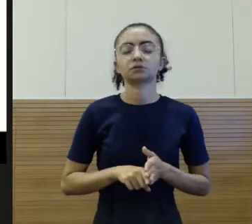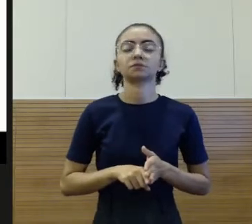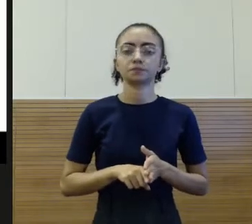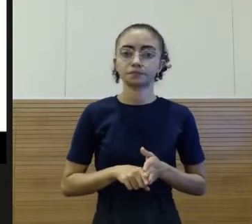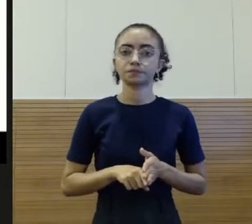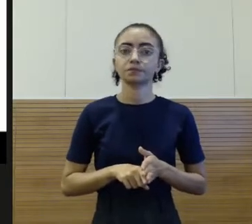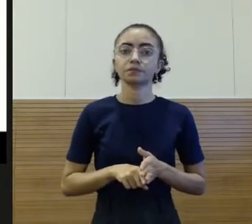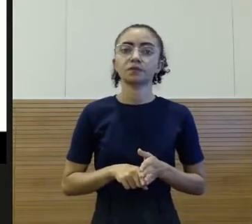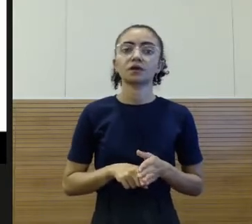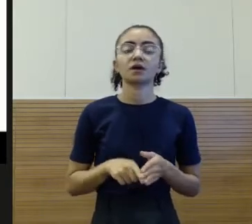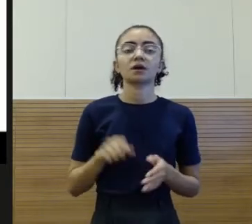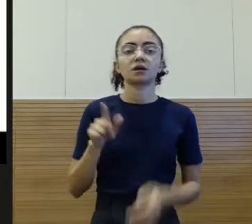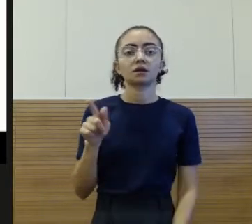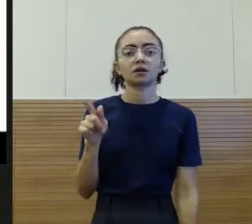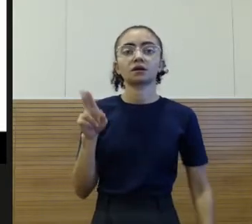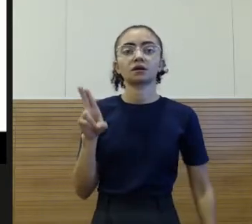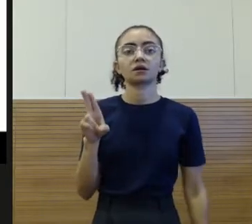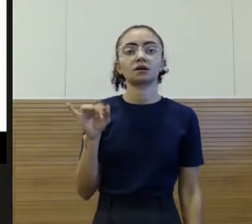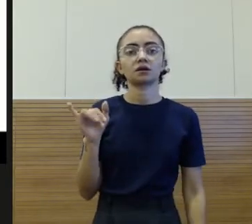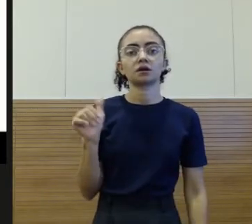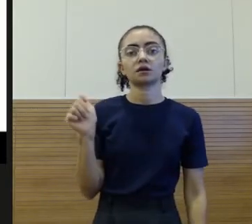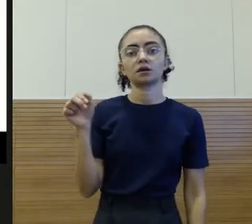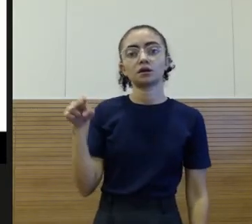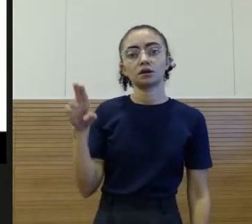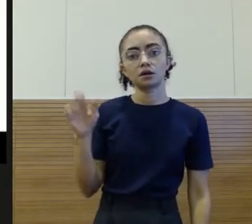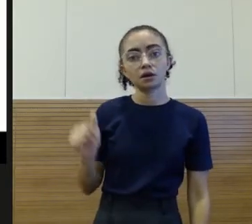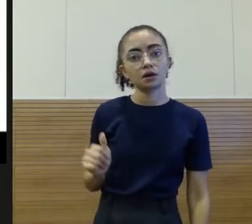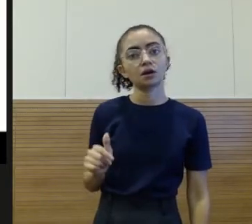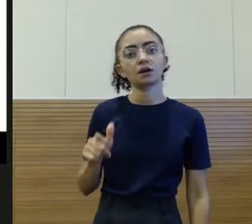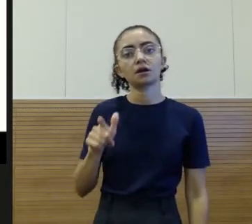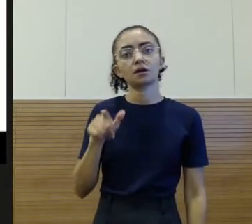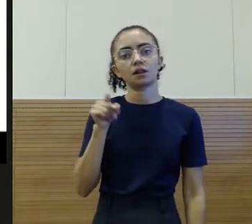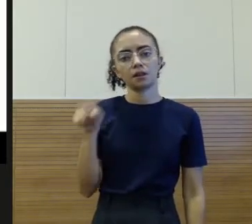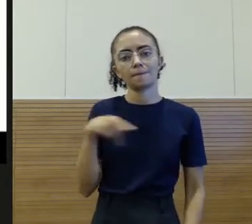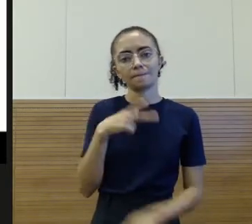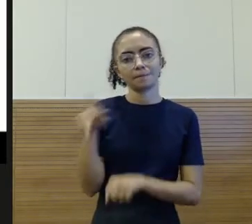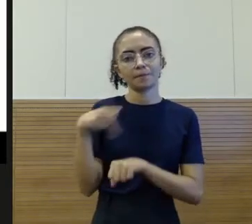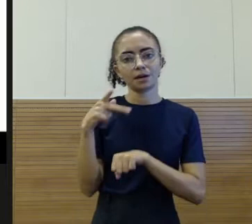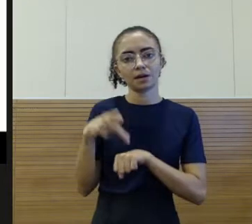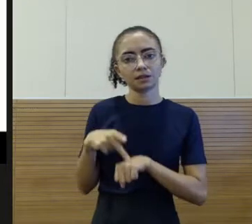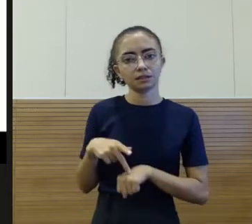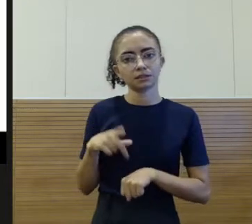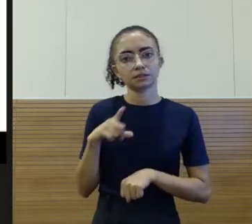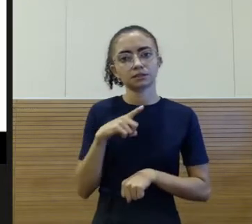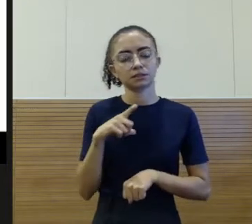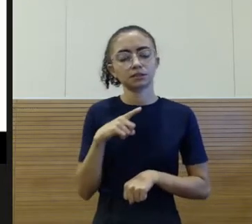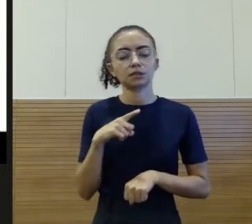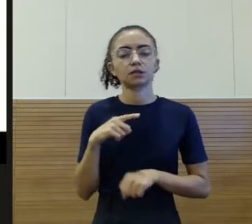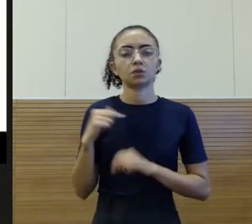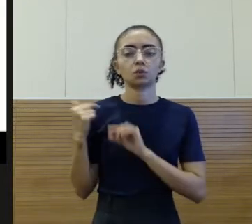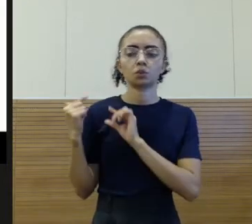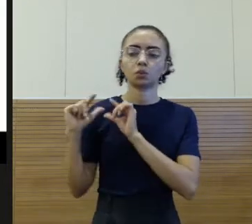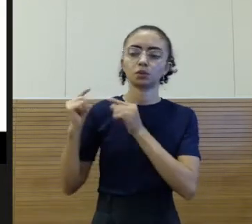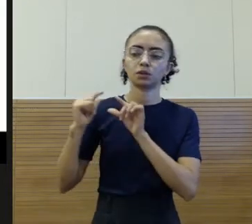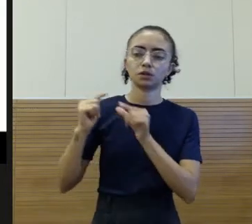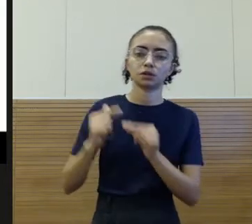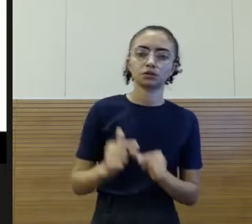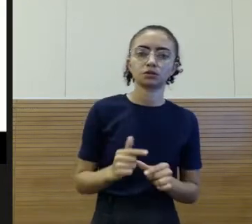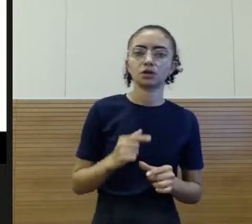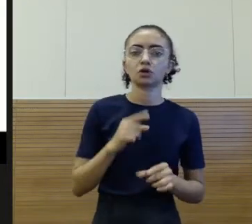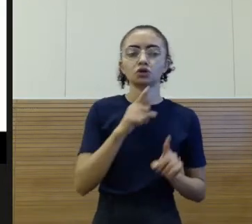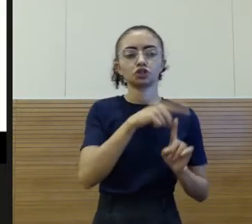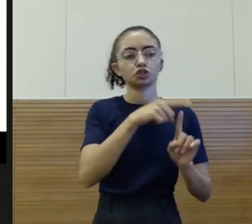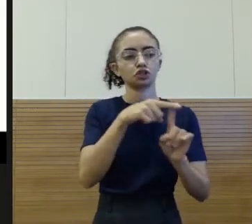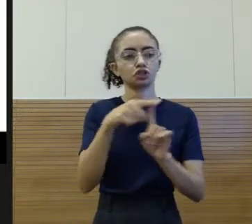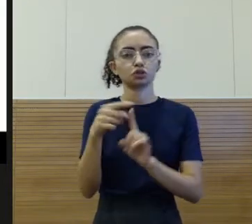da Guiana, é vista a particularidade onde talvez seria uma forma mais tradicional, onde se fala dos tipos de alimentos,